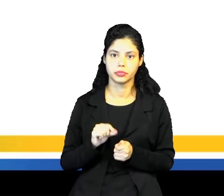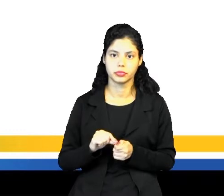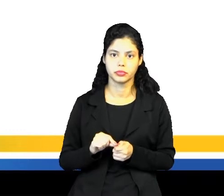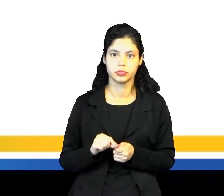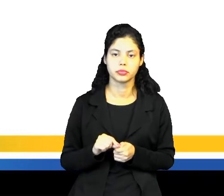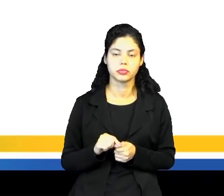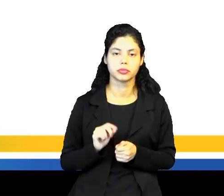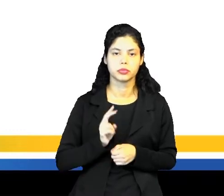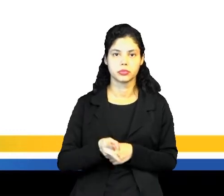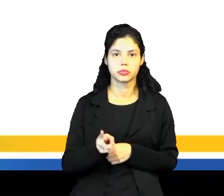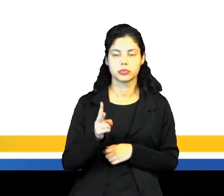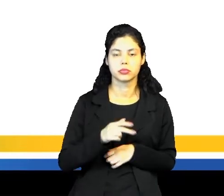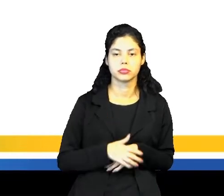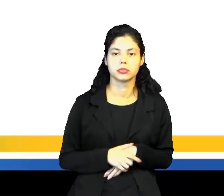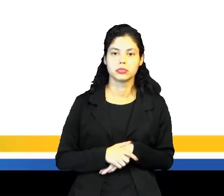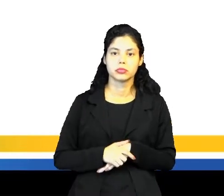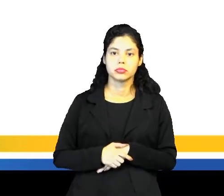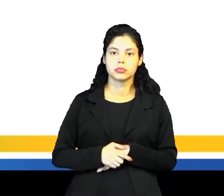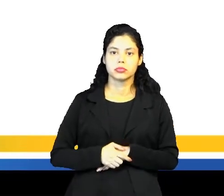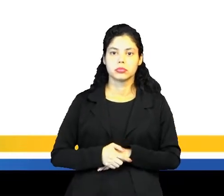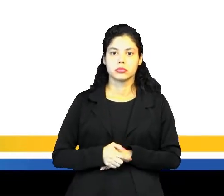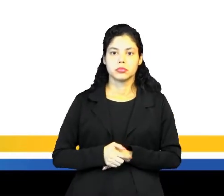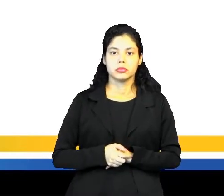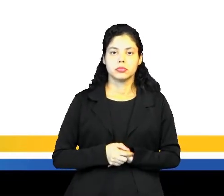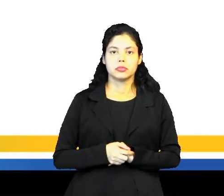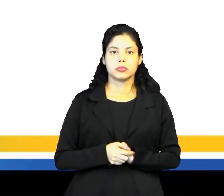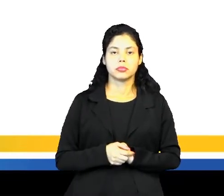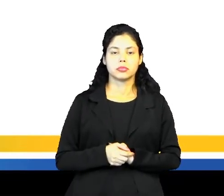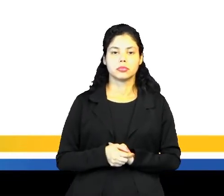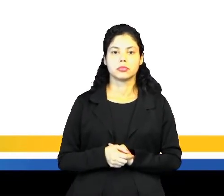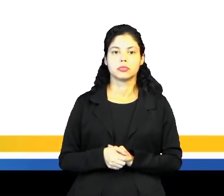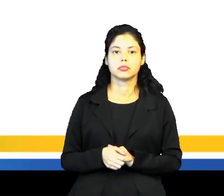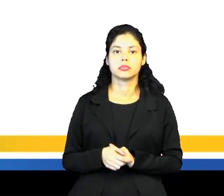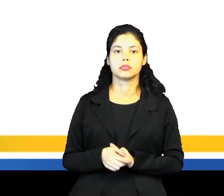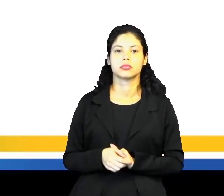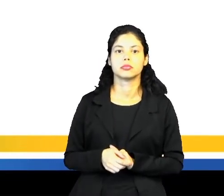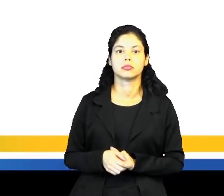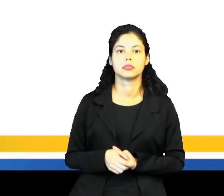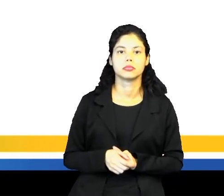Tem constância naquilo que faz, apesar de não fazer muito rápido.